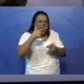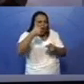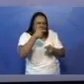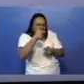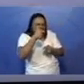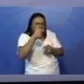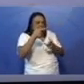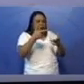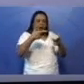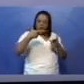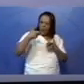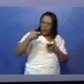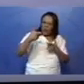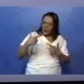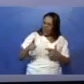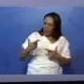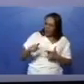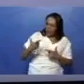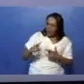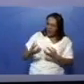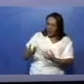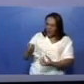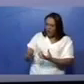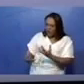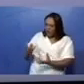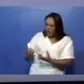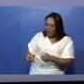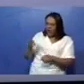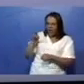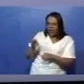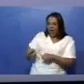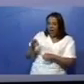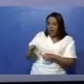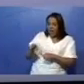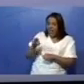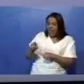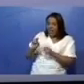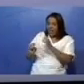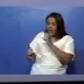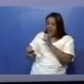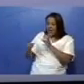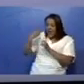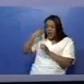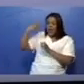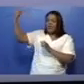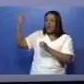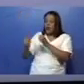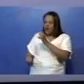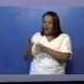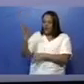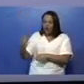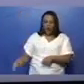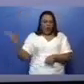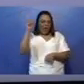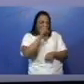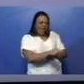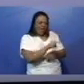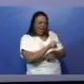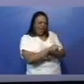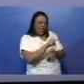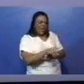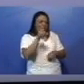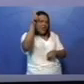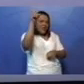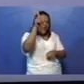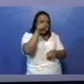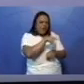fogo. E aí, então, Prometeu foi até o deus do Hefesto, que era o deus do fogo, e